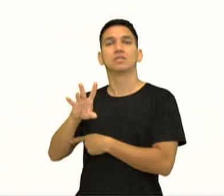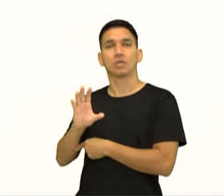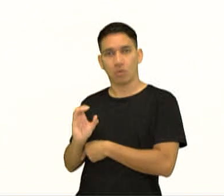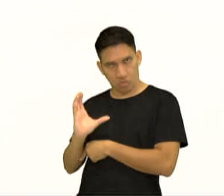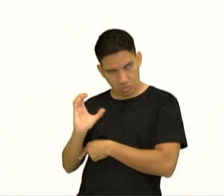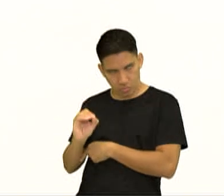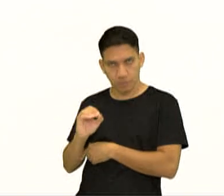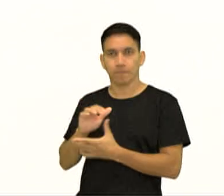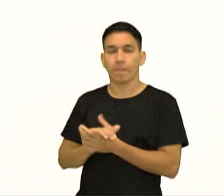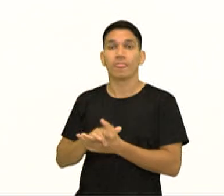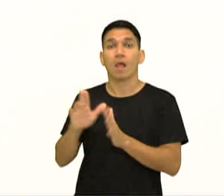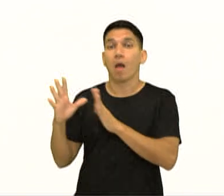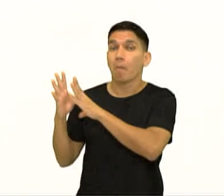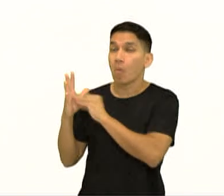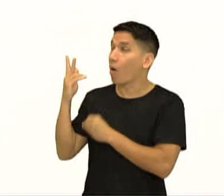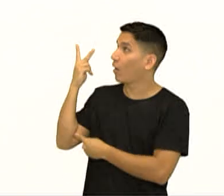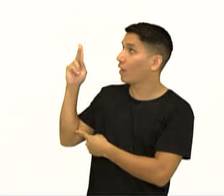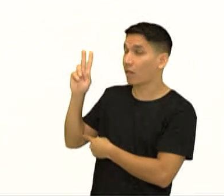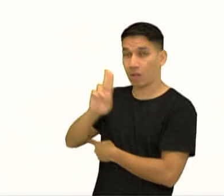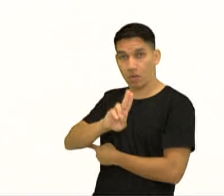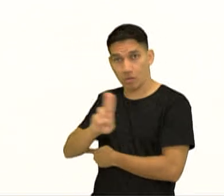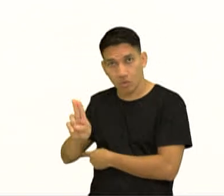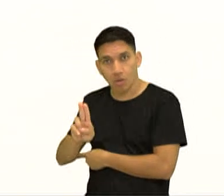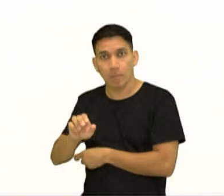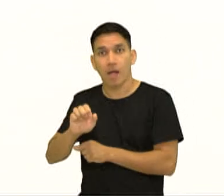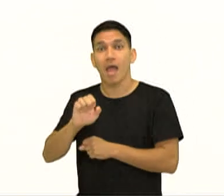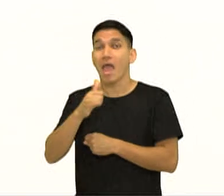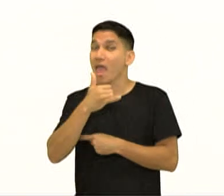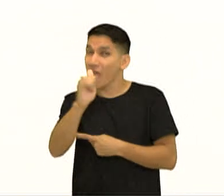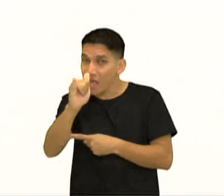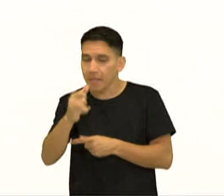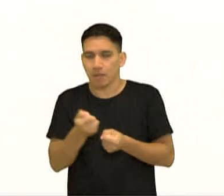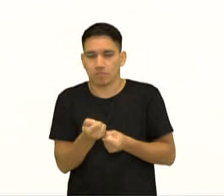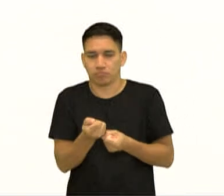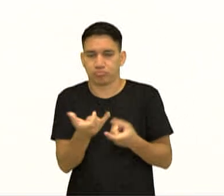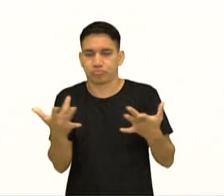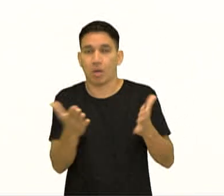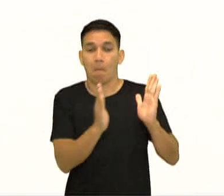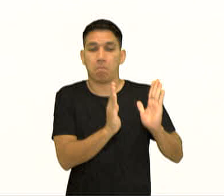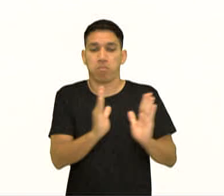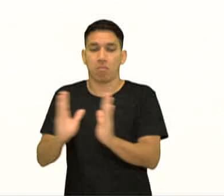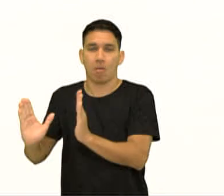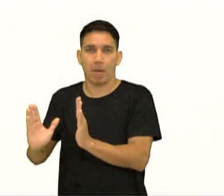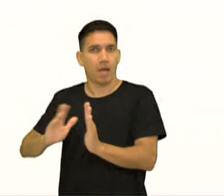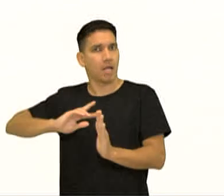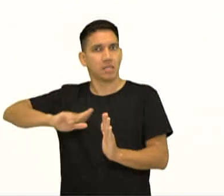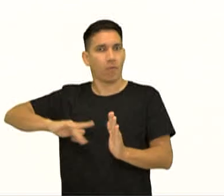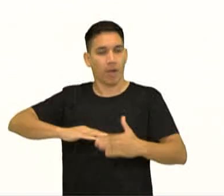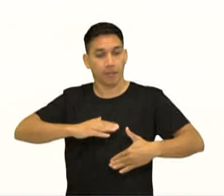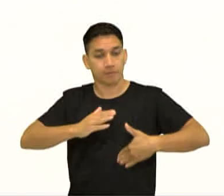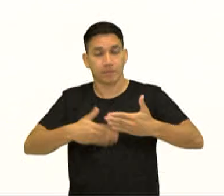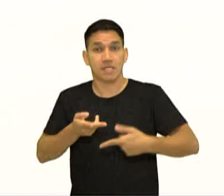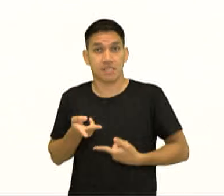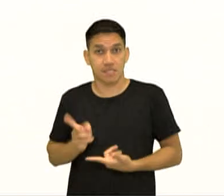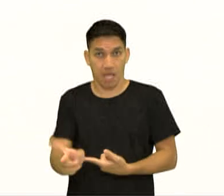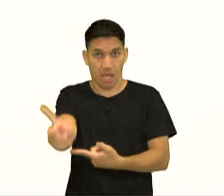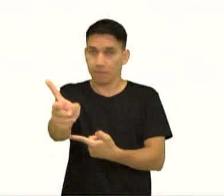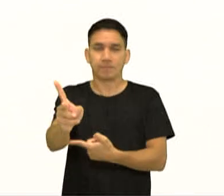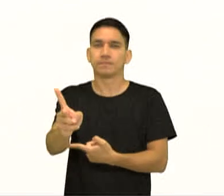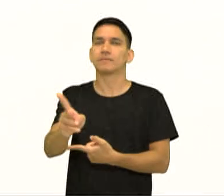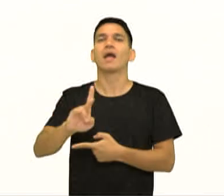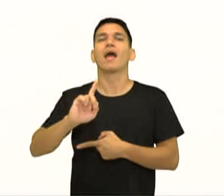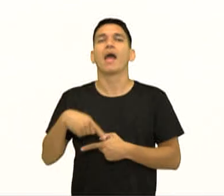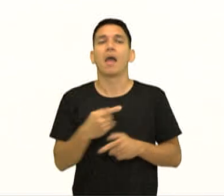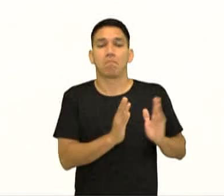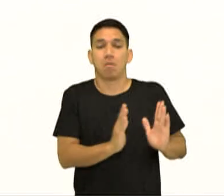Planck, que diz que a energia é liberada na forma de pacotes, não na forma contínua. Esses pacotes de energia ficaram